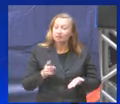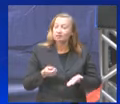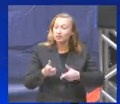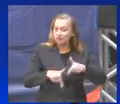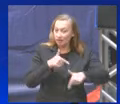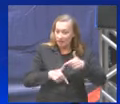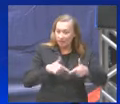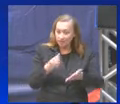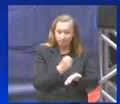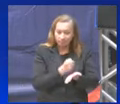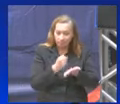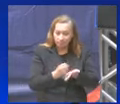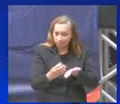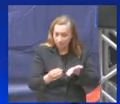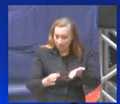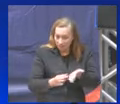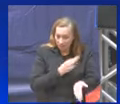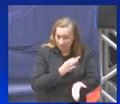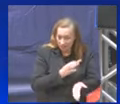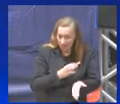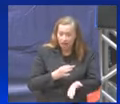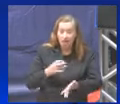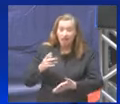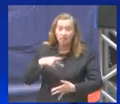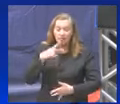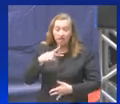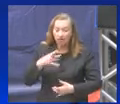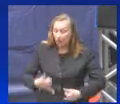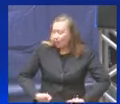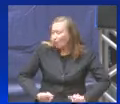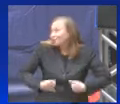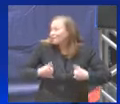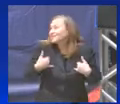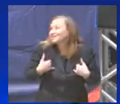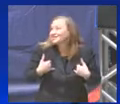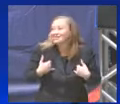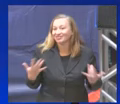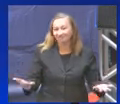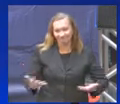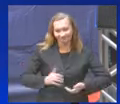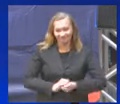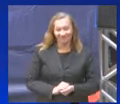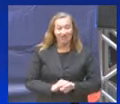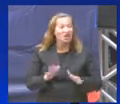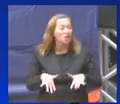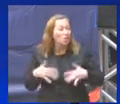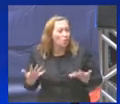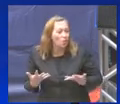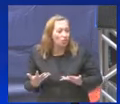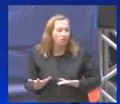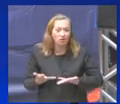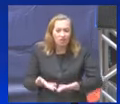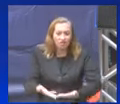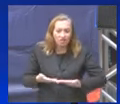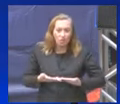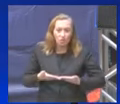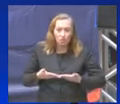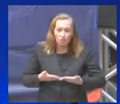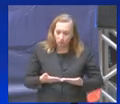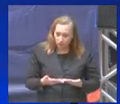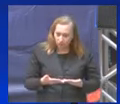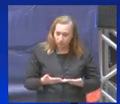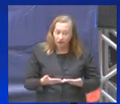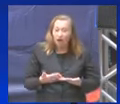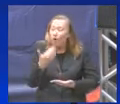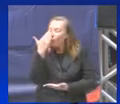início do projeto. E ela me disse toda orgulhosa que quando ela recebeu esse convite, ela falou: olha,